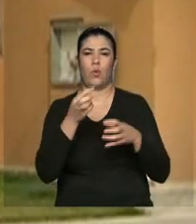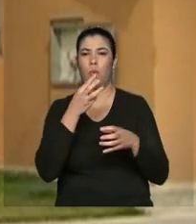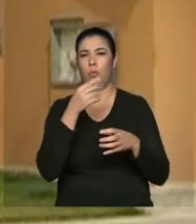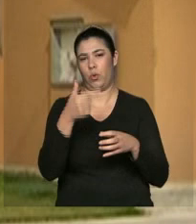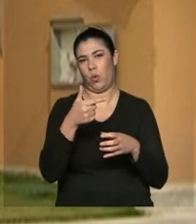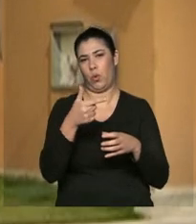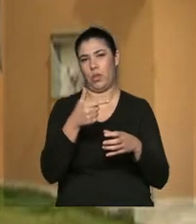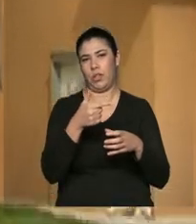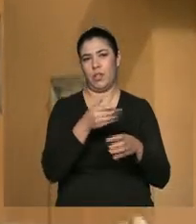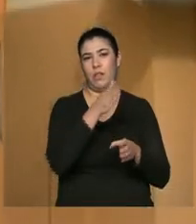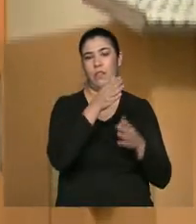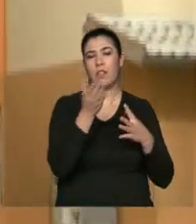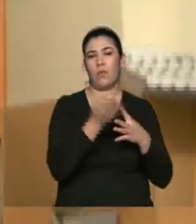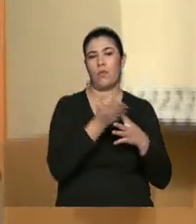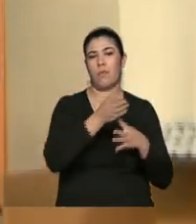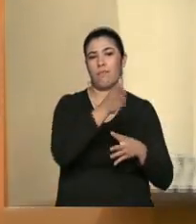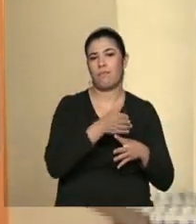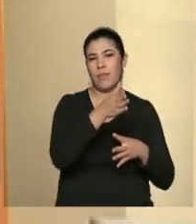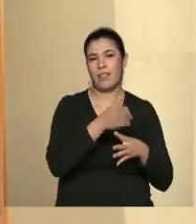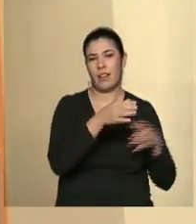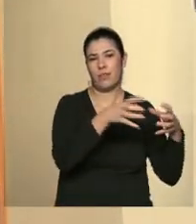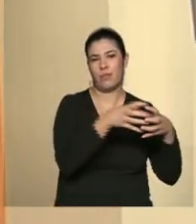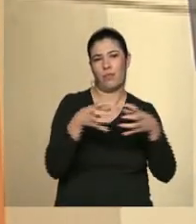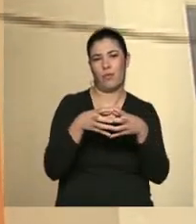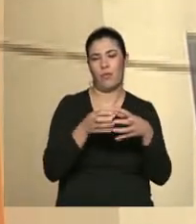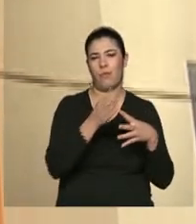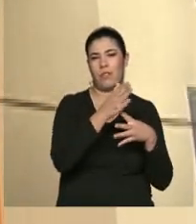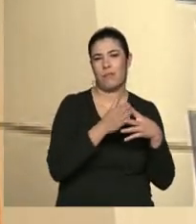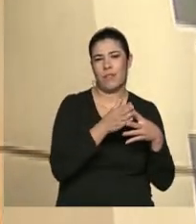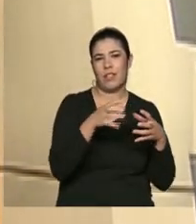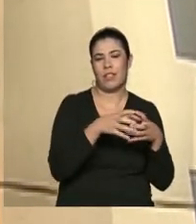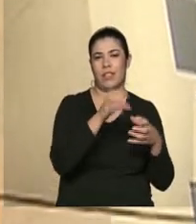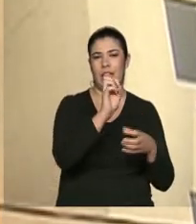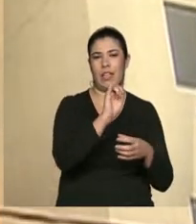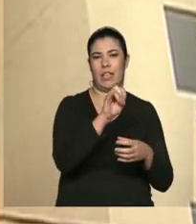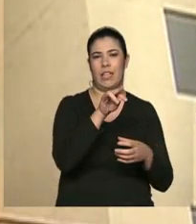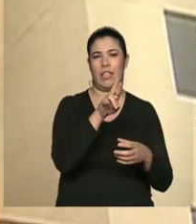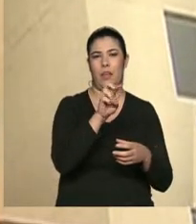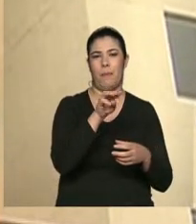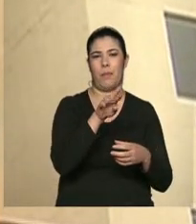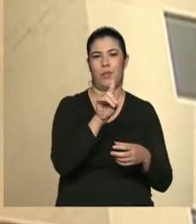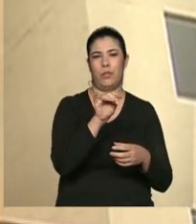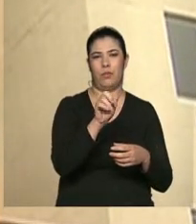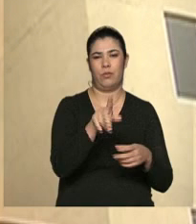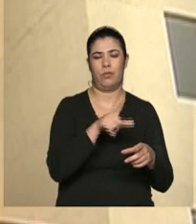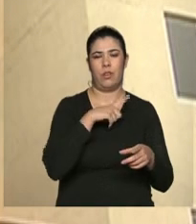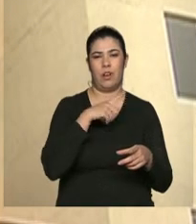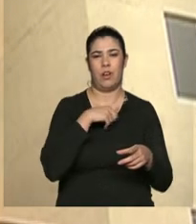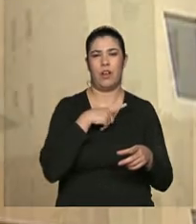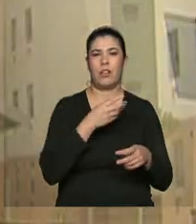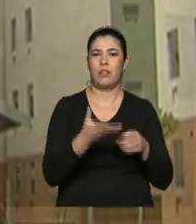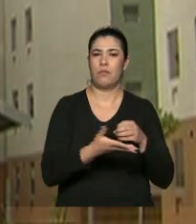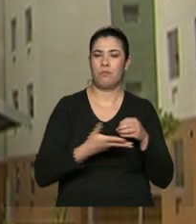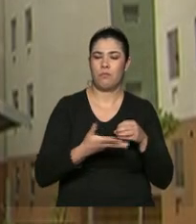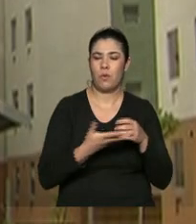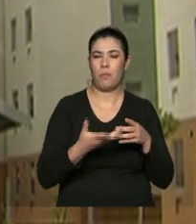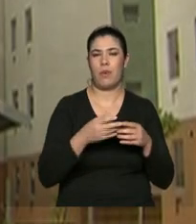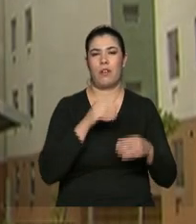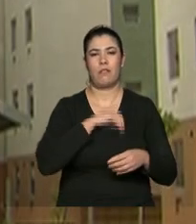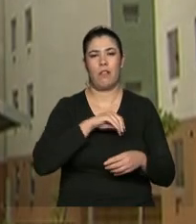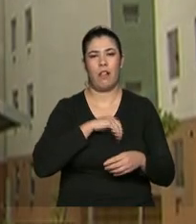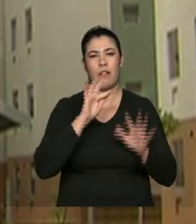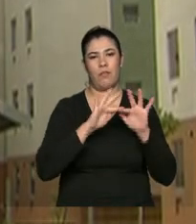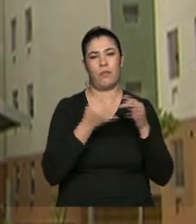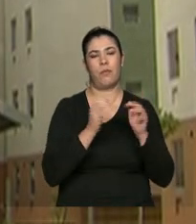nós criamos uma faixa intermediária que vai ser compatível com a renda das essas famílias para que elas possam pagar